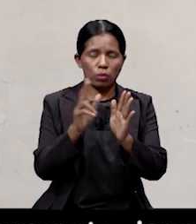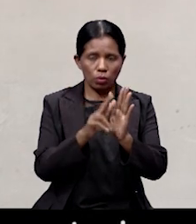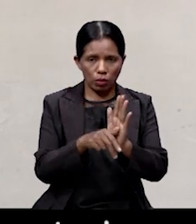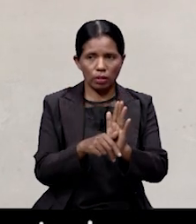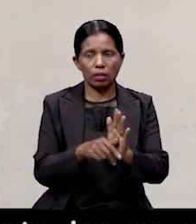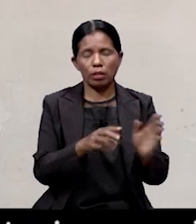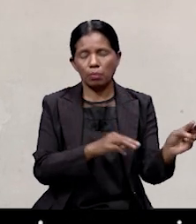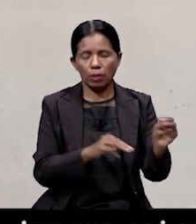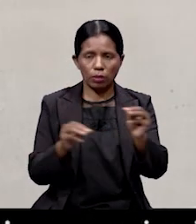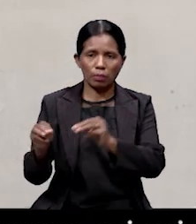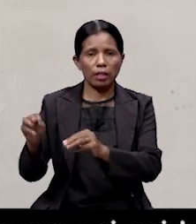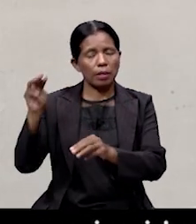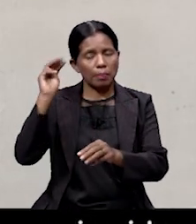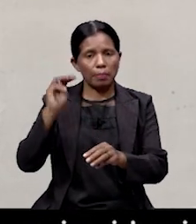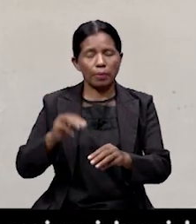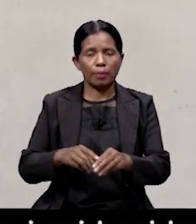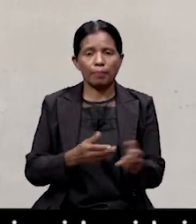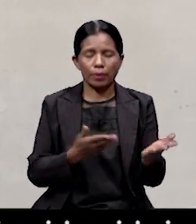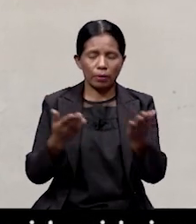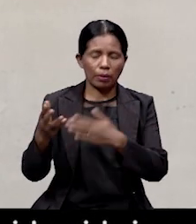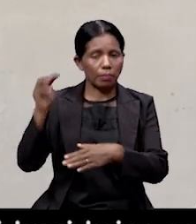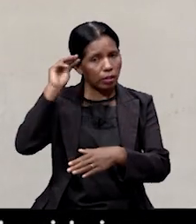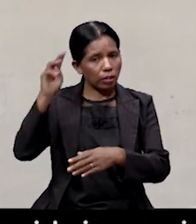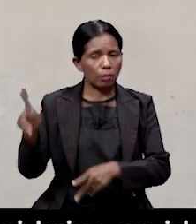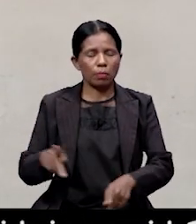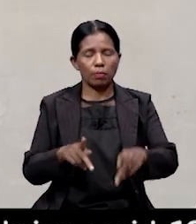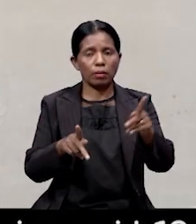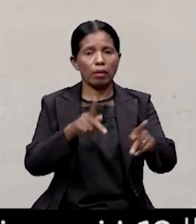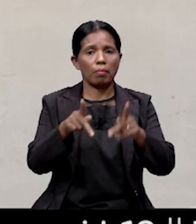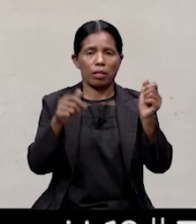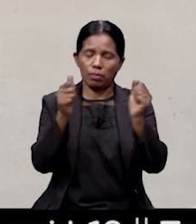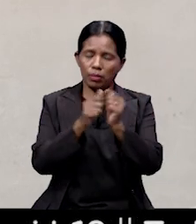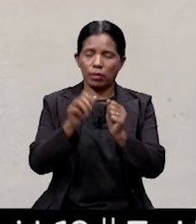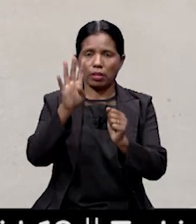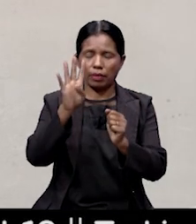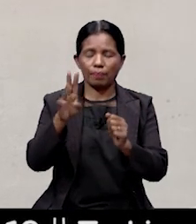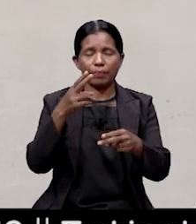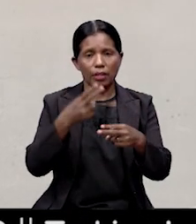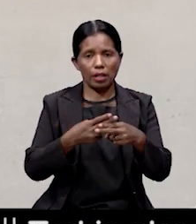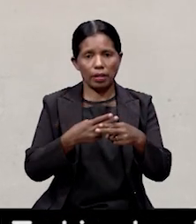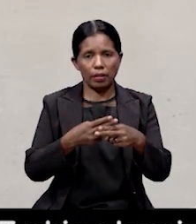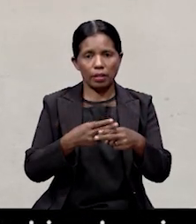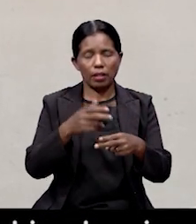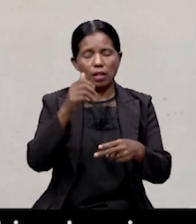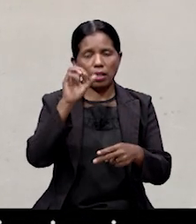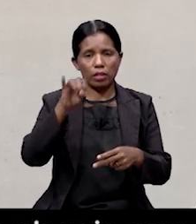Ministério Público suspeito há muito na Inha. Ida ho inicial